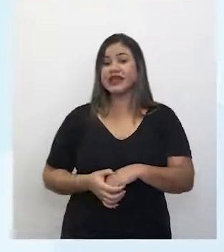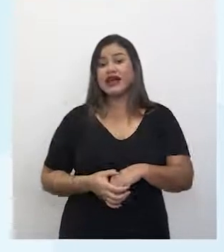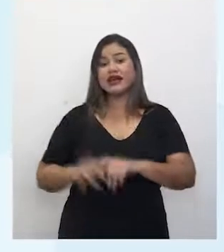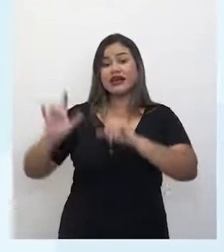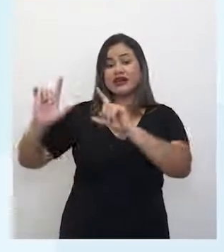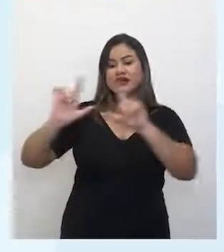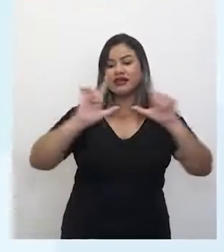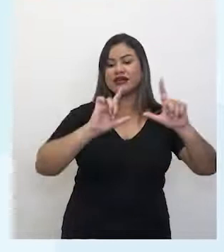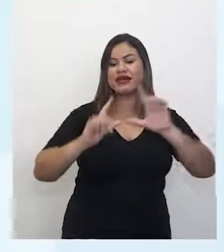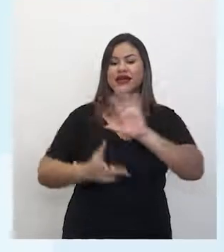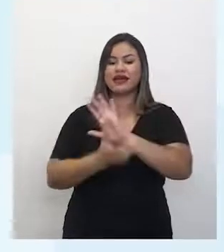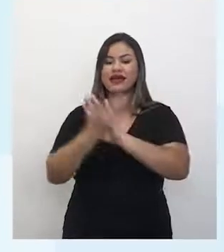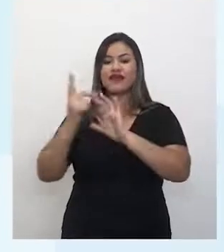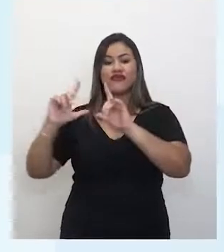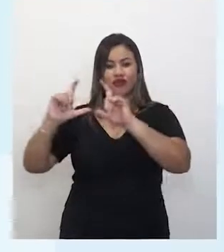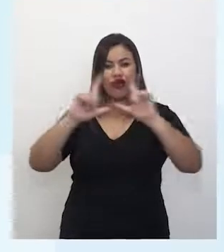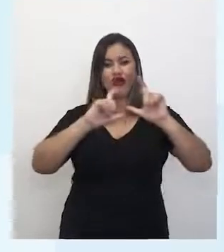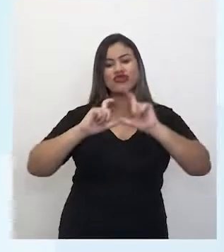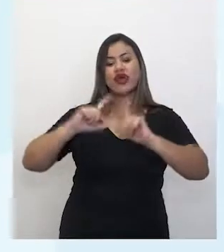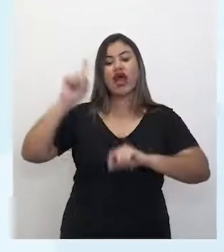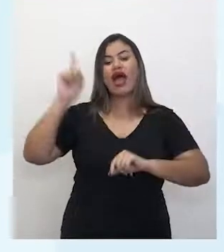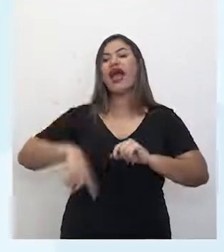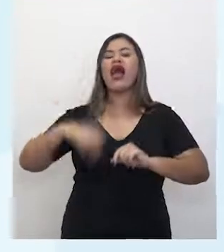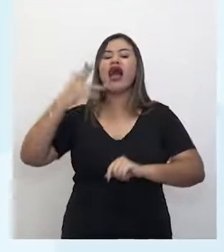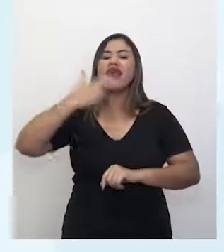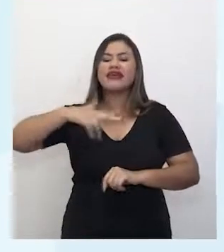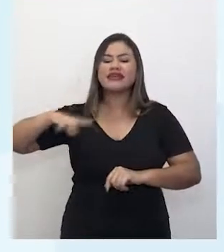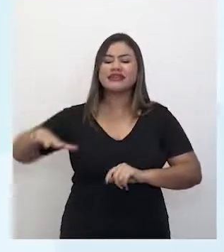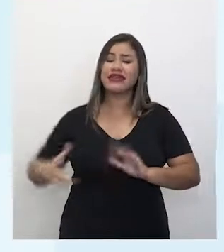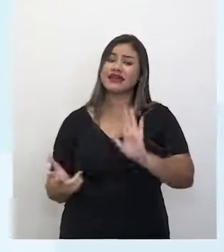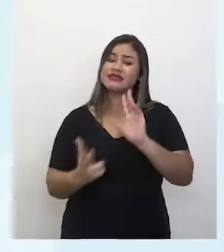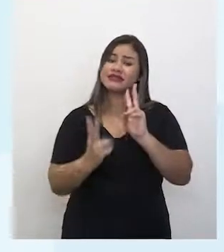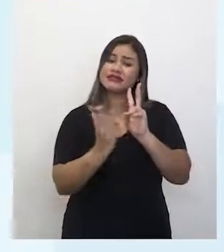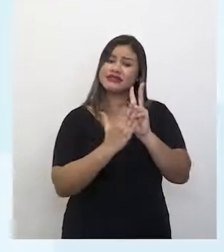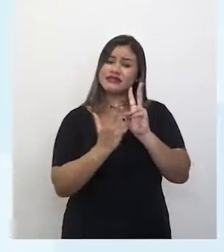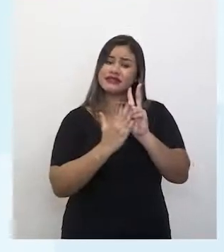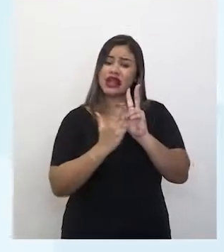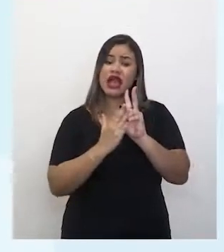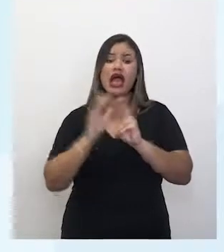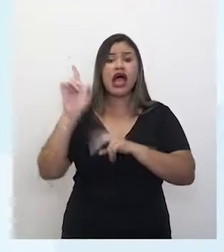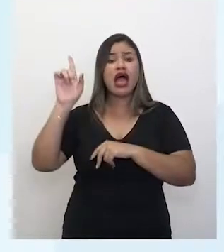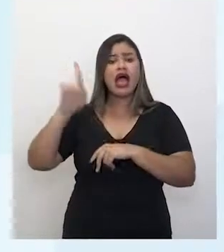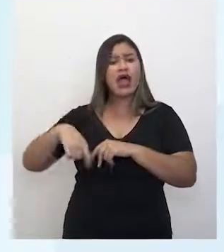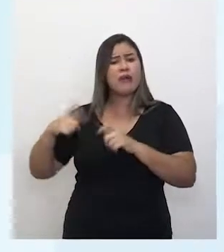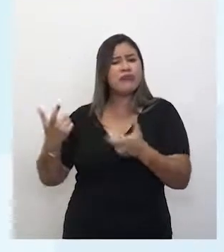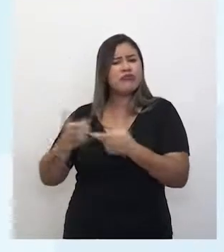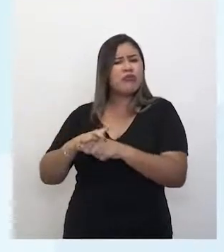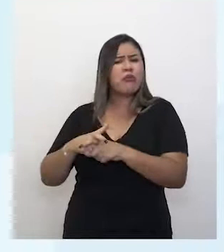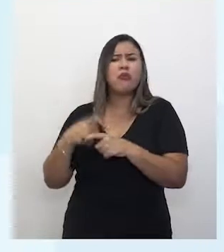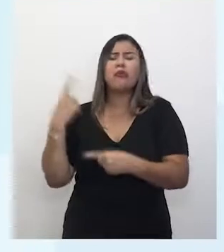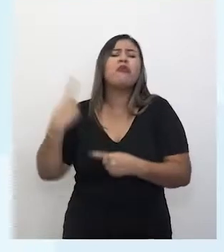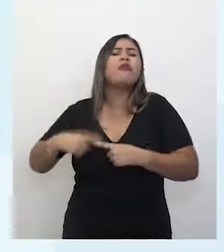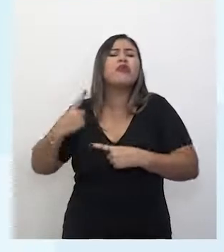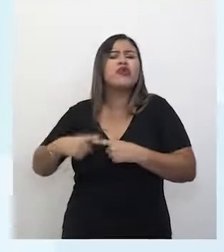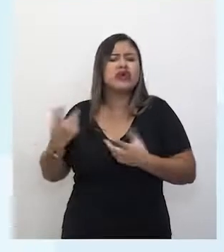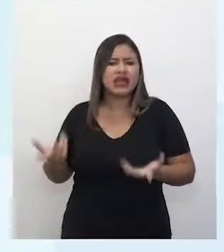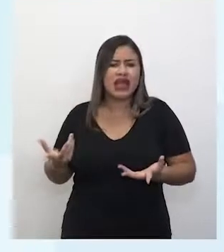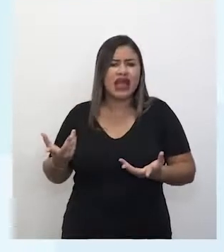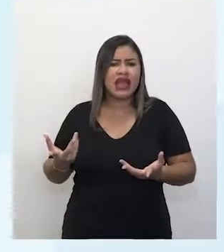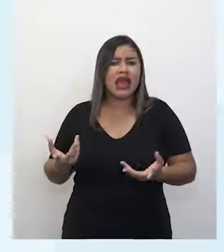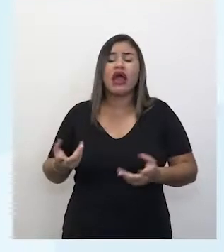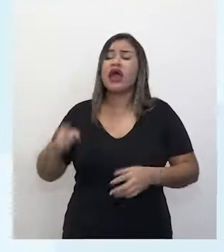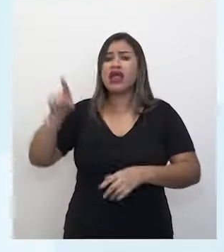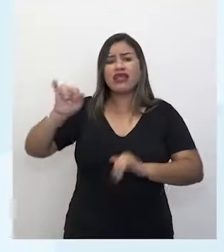nós temos aqui uma criança indígena. Nós vamos entender os indígenas como minorias, por quê? Os indígenas são considerados minorias